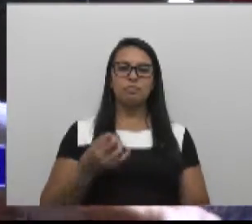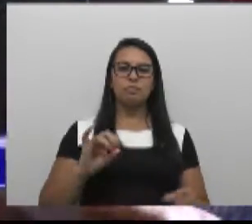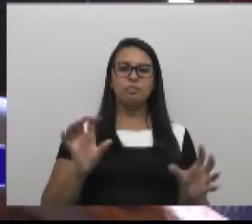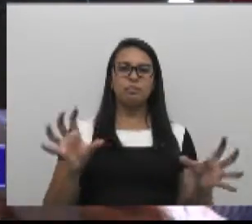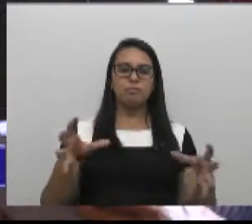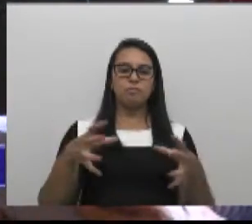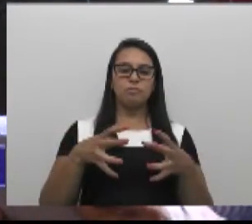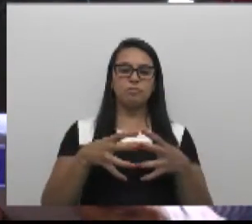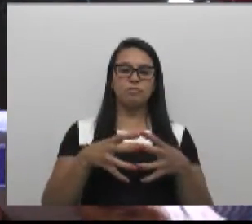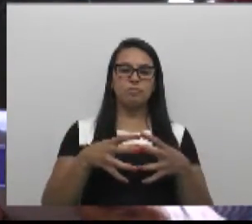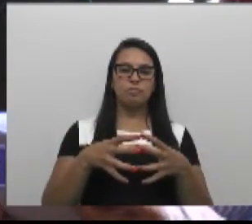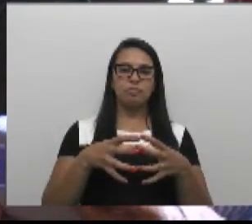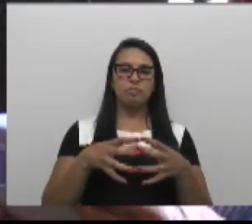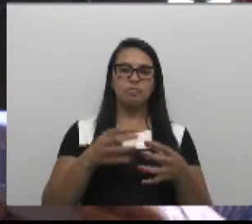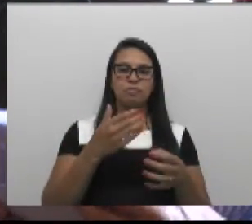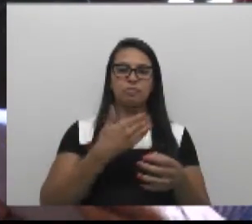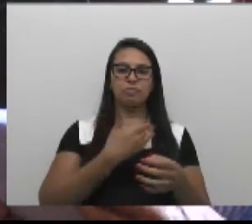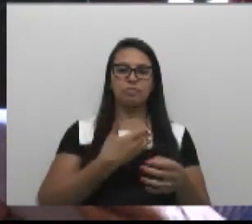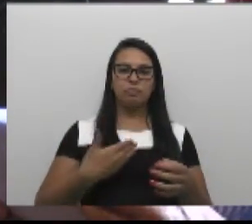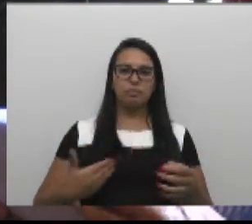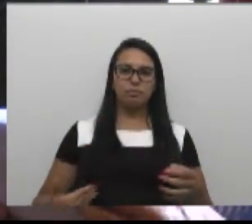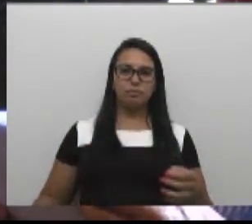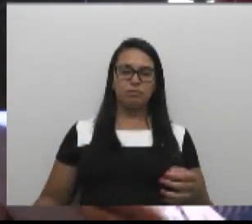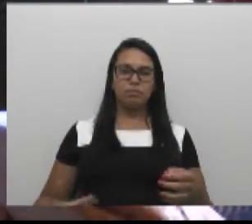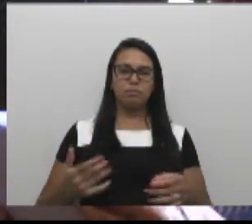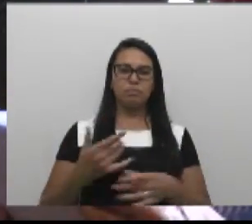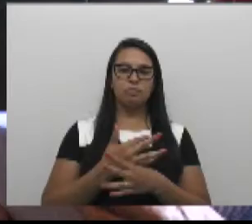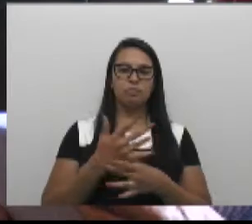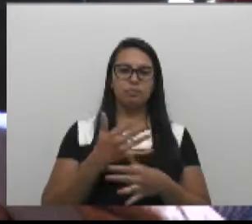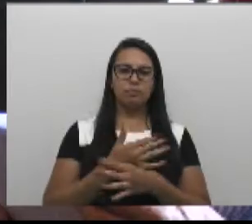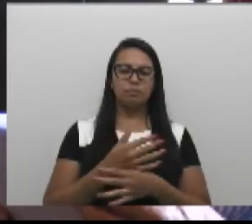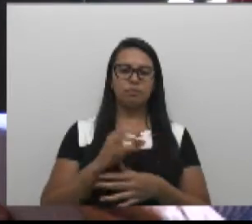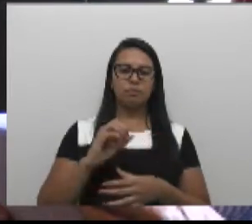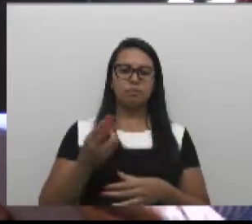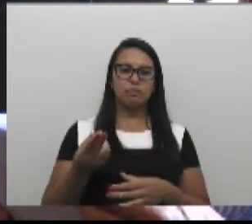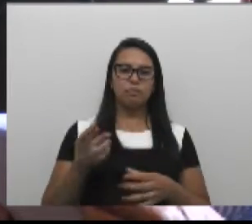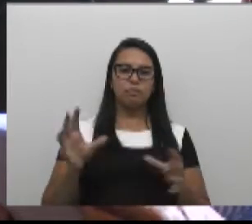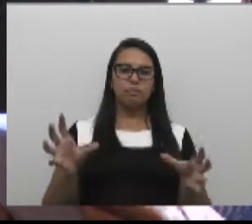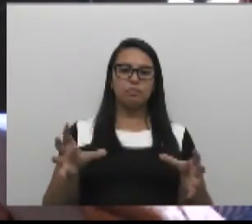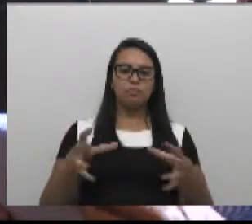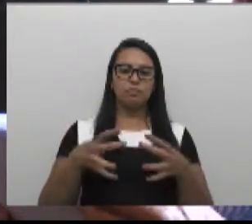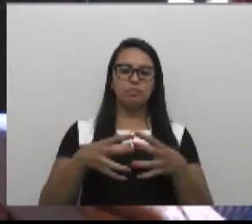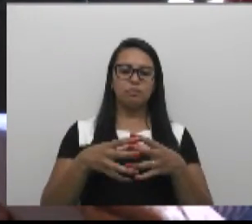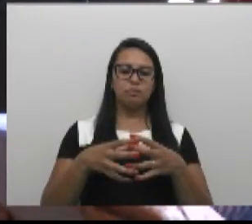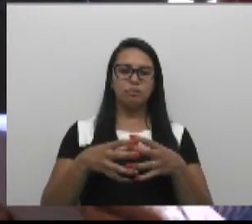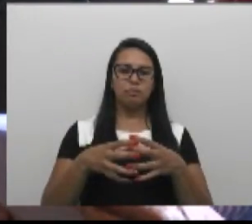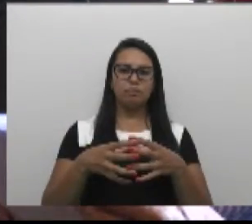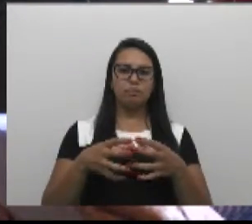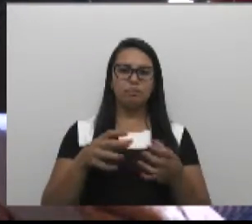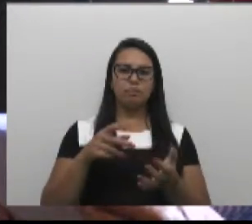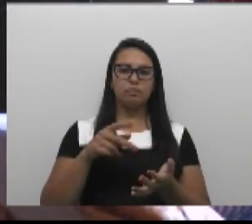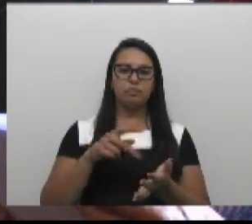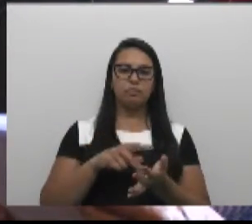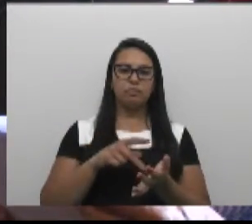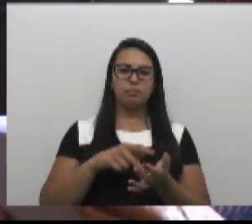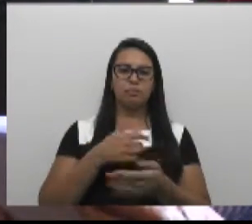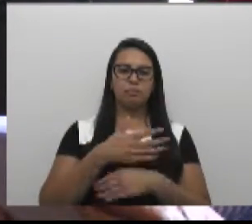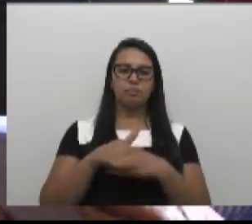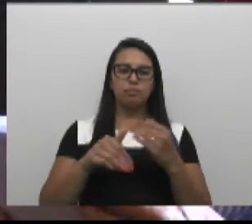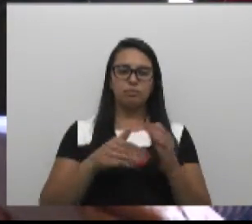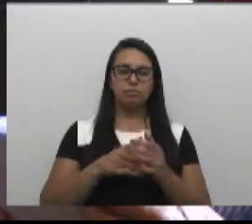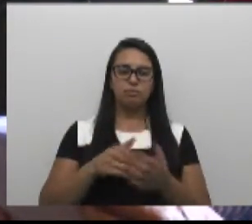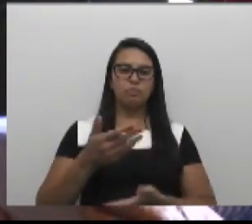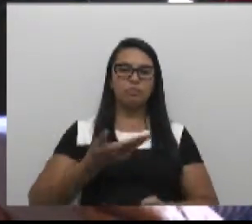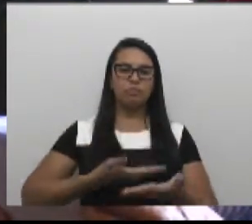governamental do governo municipal, ou se ela é uma comissão onde realmente todos vão participar e ter voz